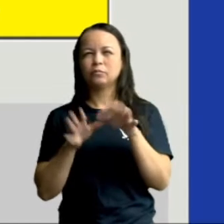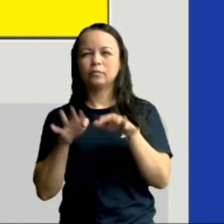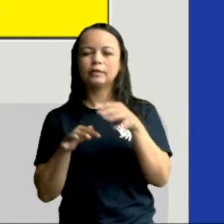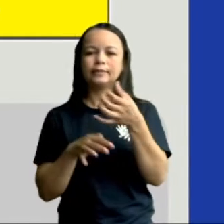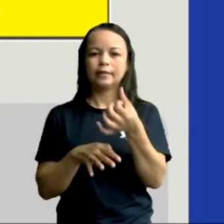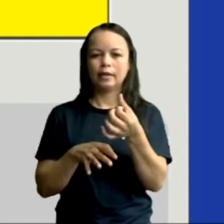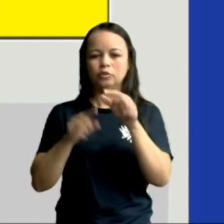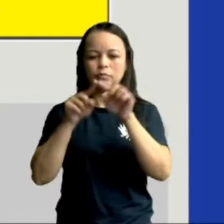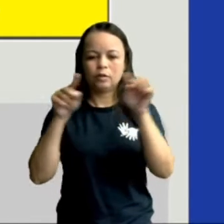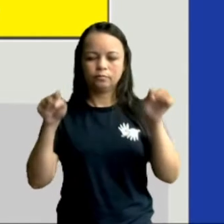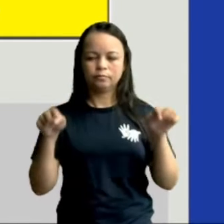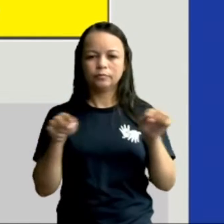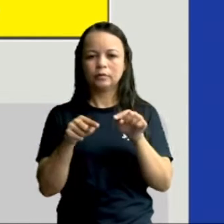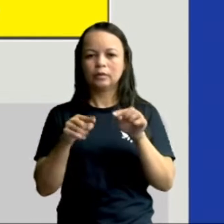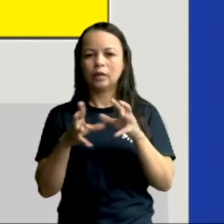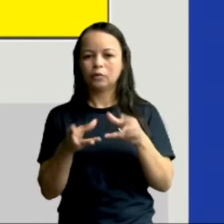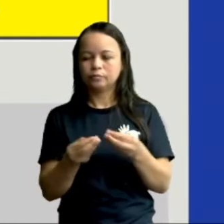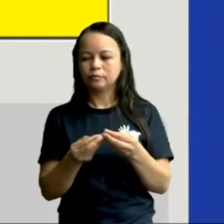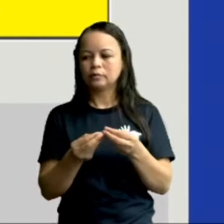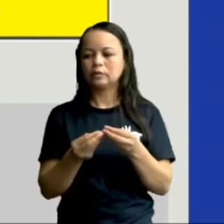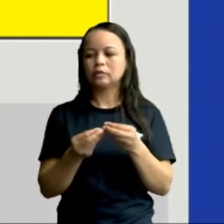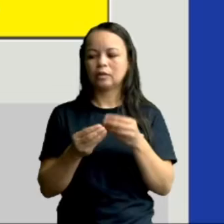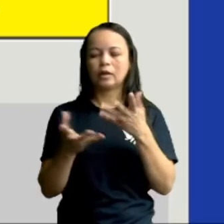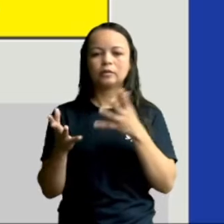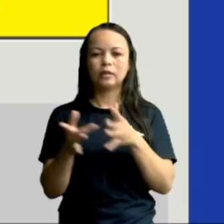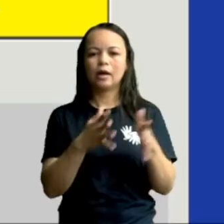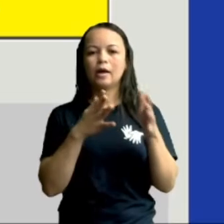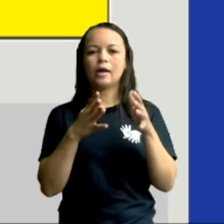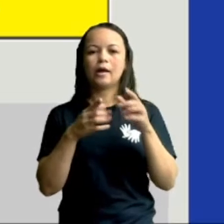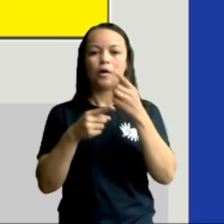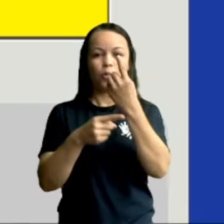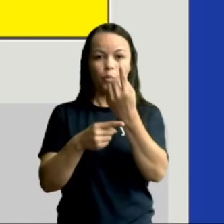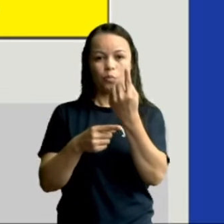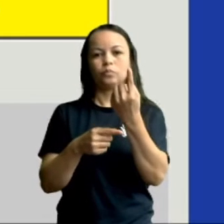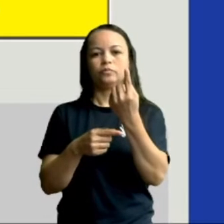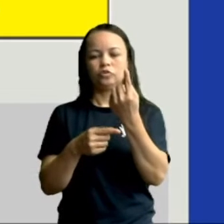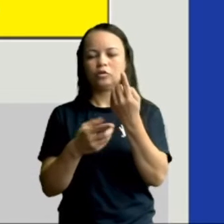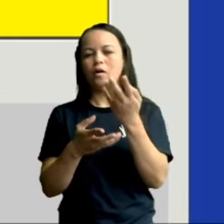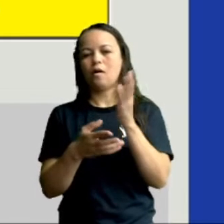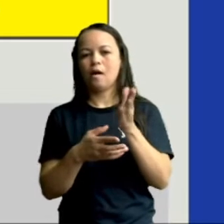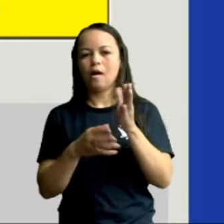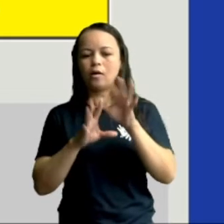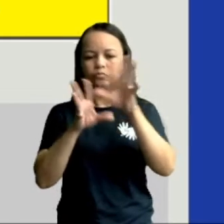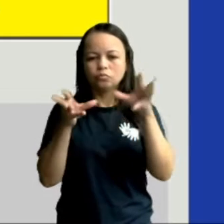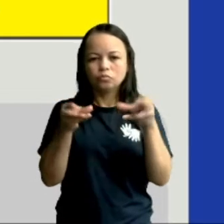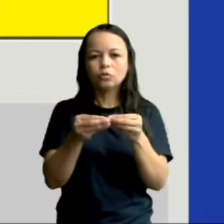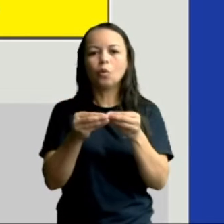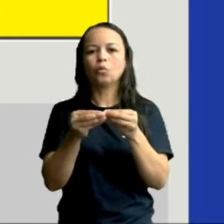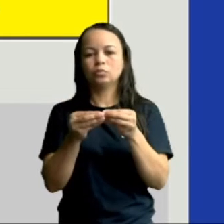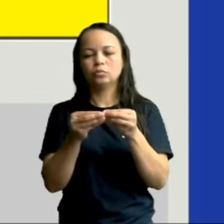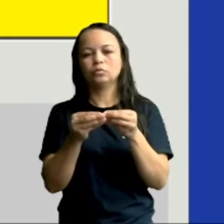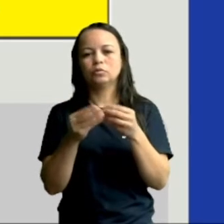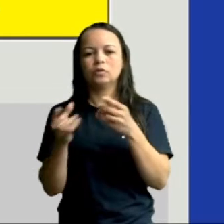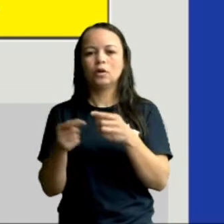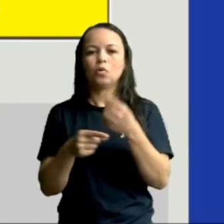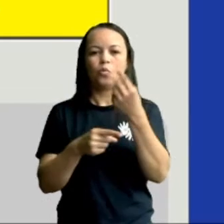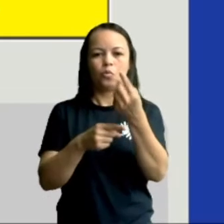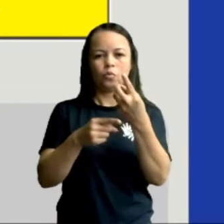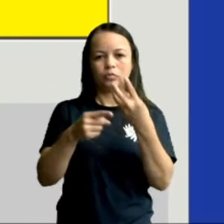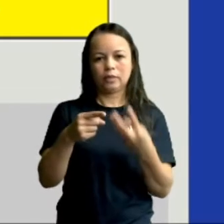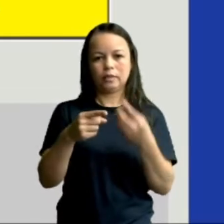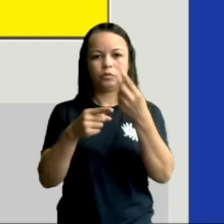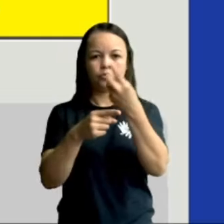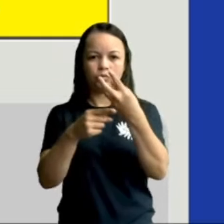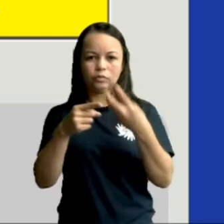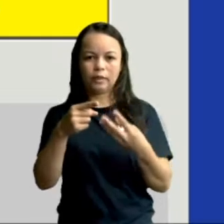tá? A representação do 1 já dá essa representação de inteiro. Lembra lá do que eu falei? 1/3 mais 1/3 mais 1/3.